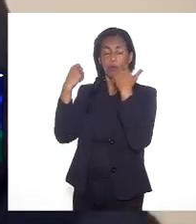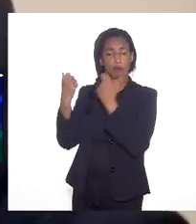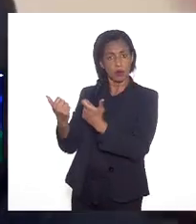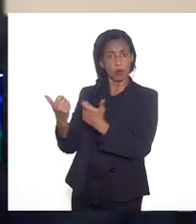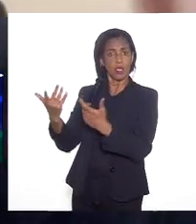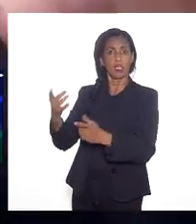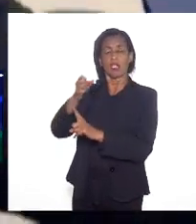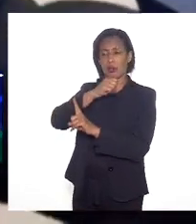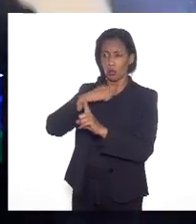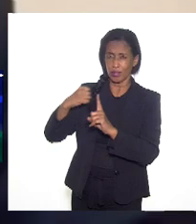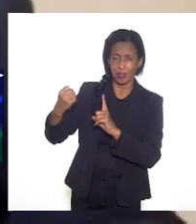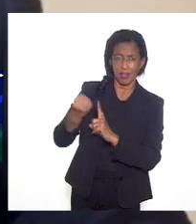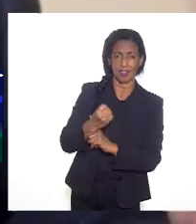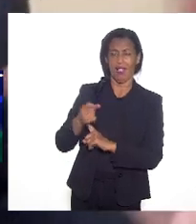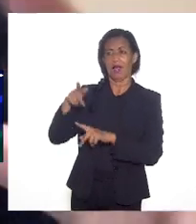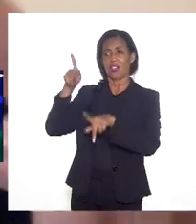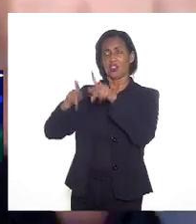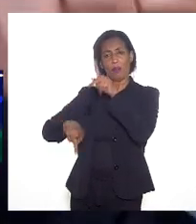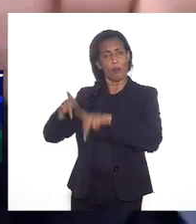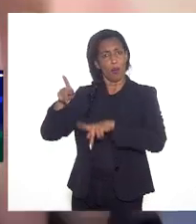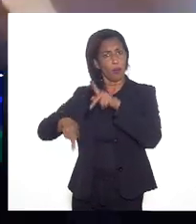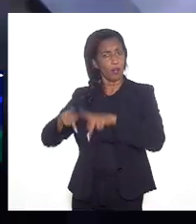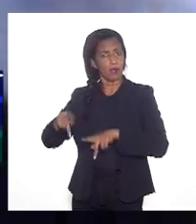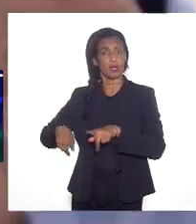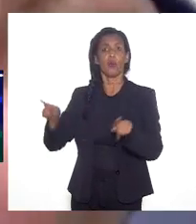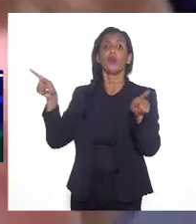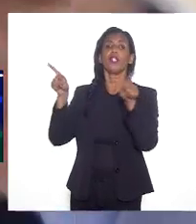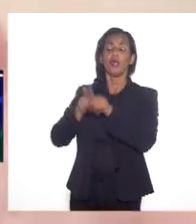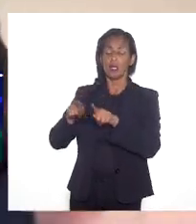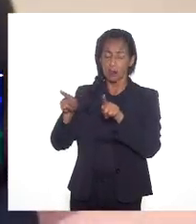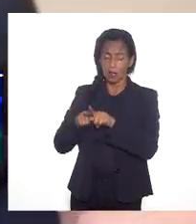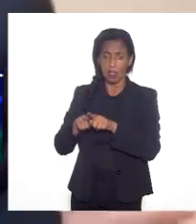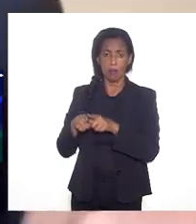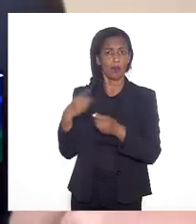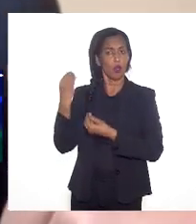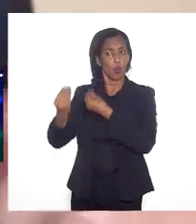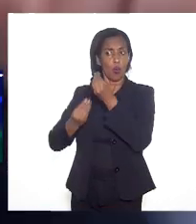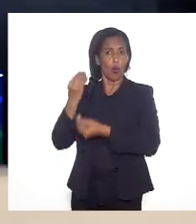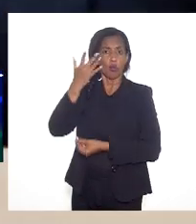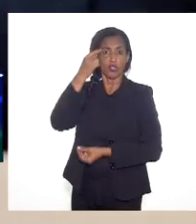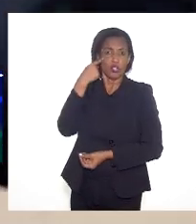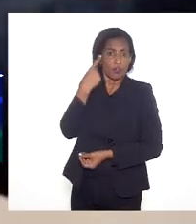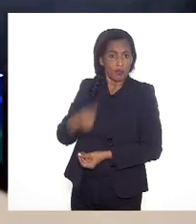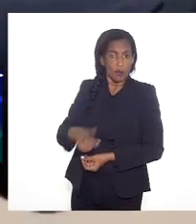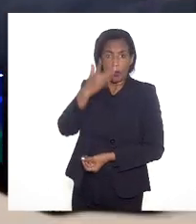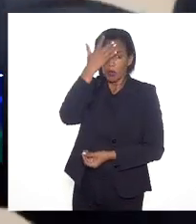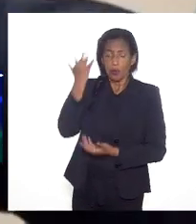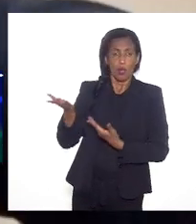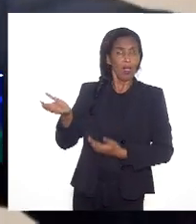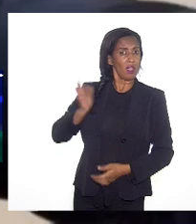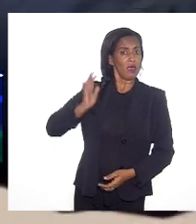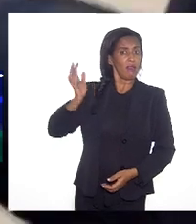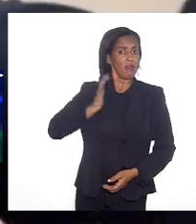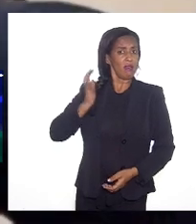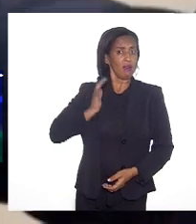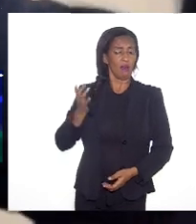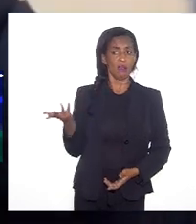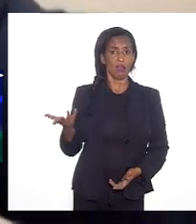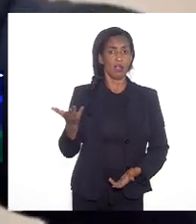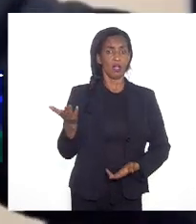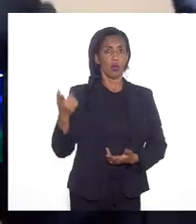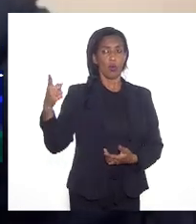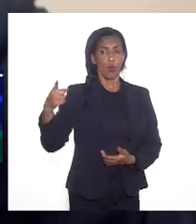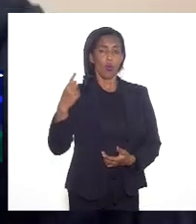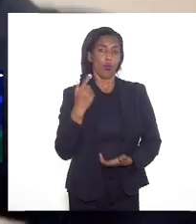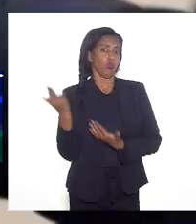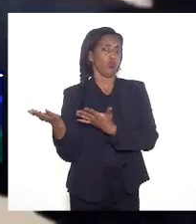da sociedade, da população e, muitas vezes, como nós acabamos de ver, de pessoas ricas. Aquele jovem que foi vítima